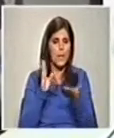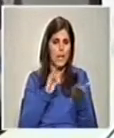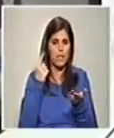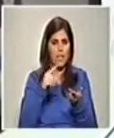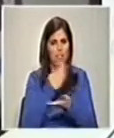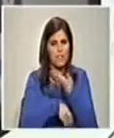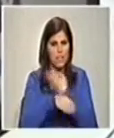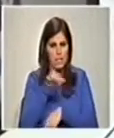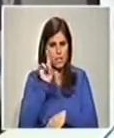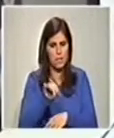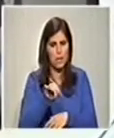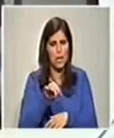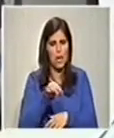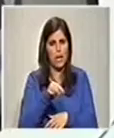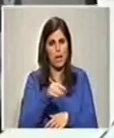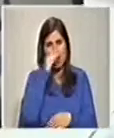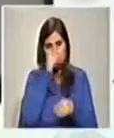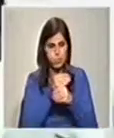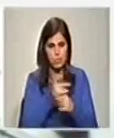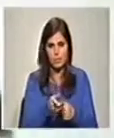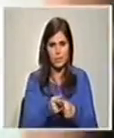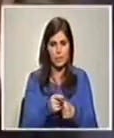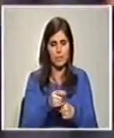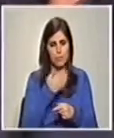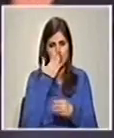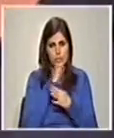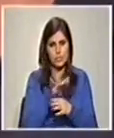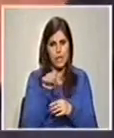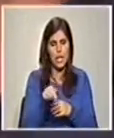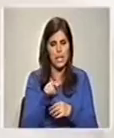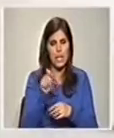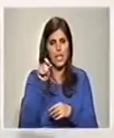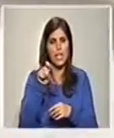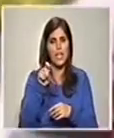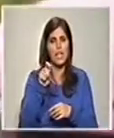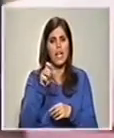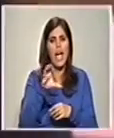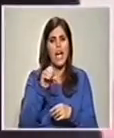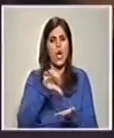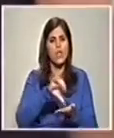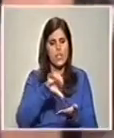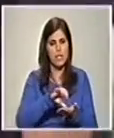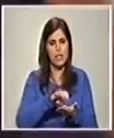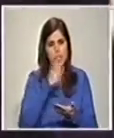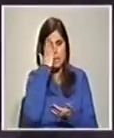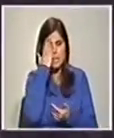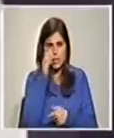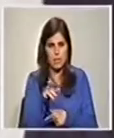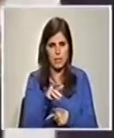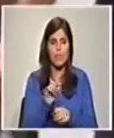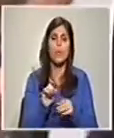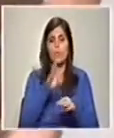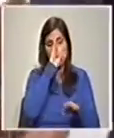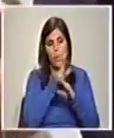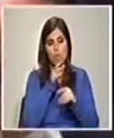alguma deficiência ou de alguma incapacidade, nomeadamente aqui neste ecocentro da Formiga. Por fim, e a